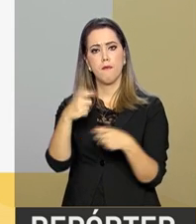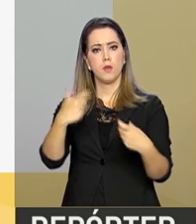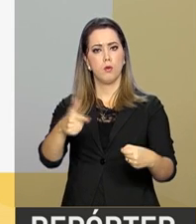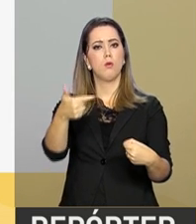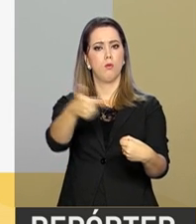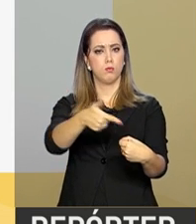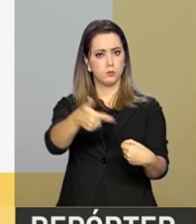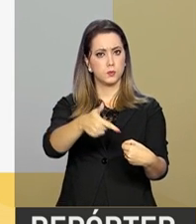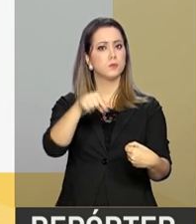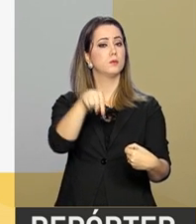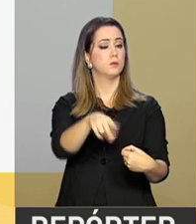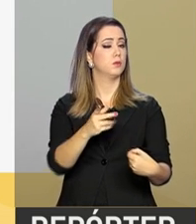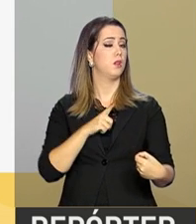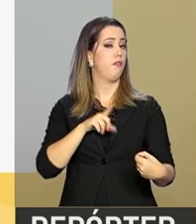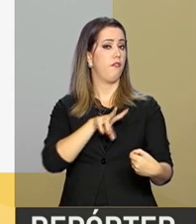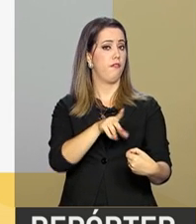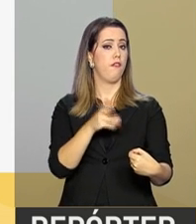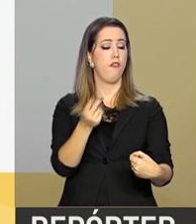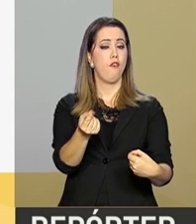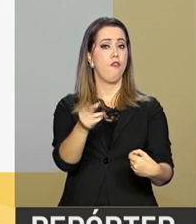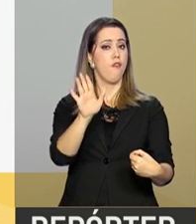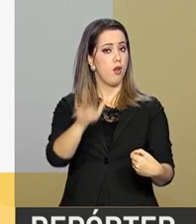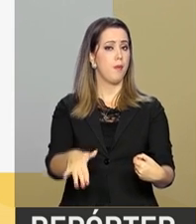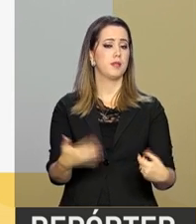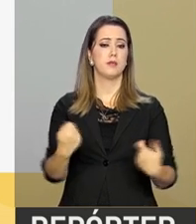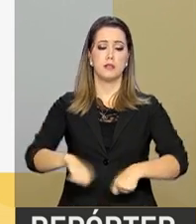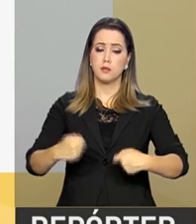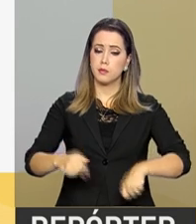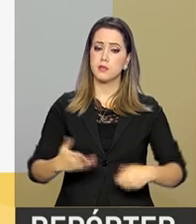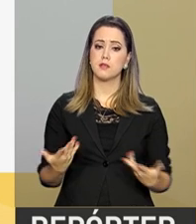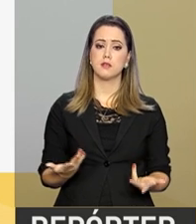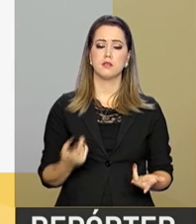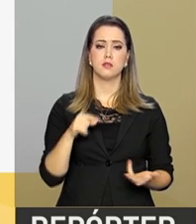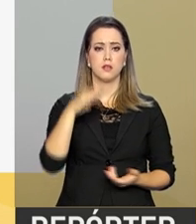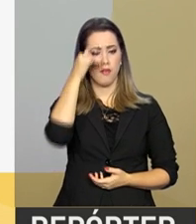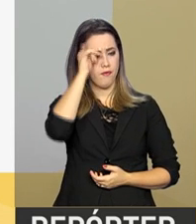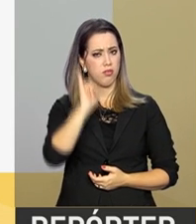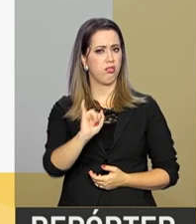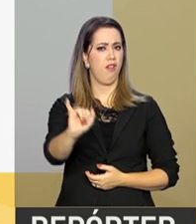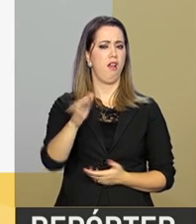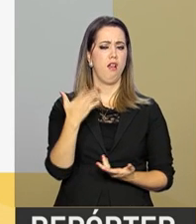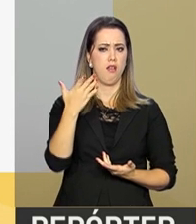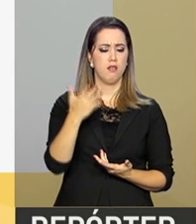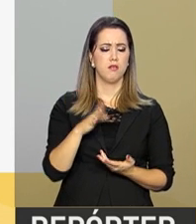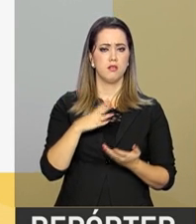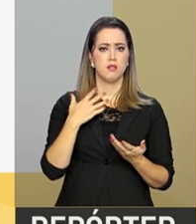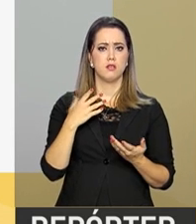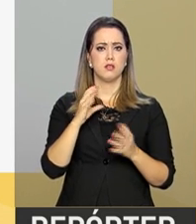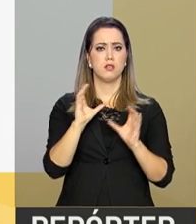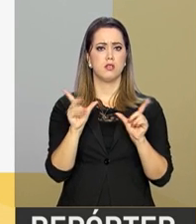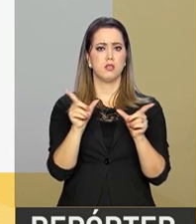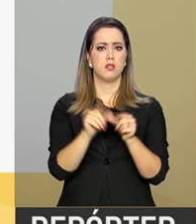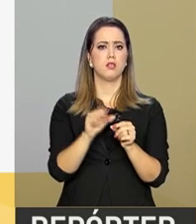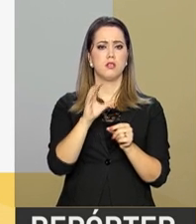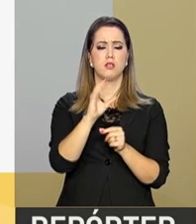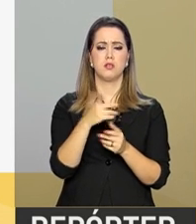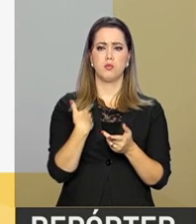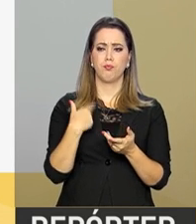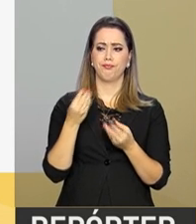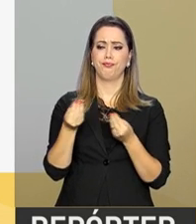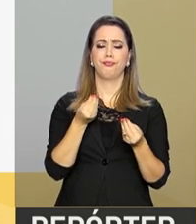para cá exatamente impedir essa espécie quase de grãos de agressão o